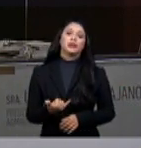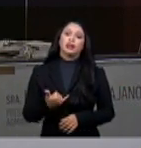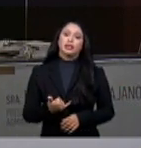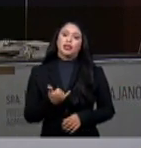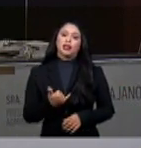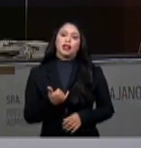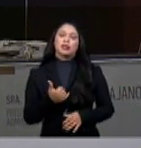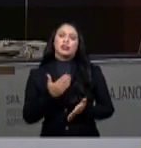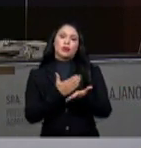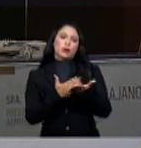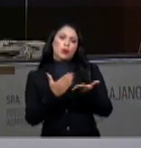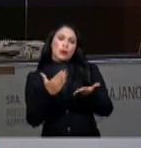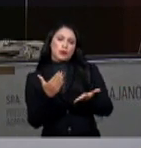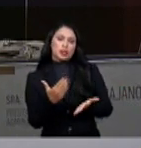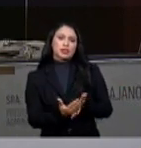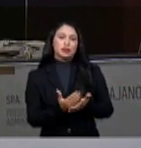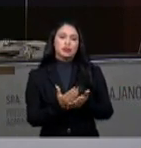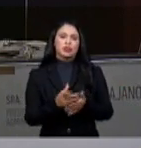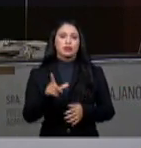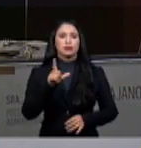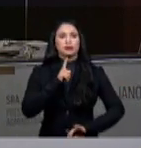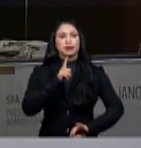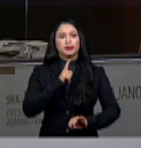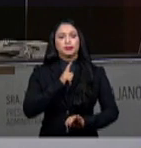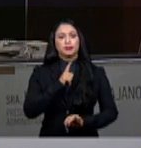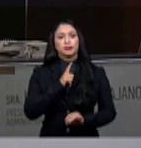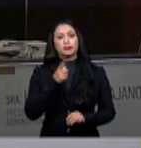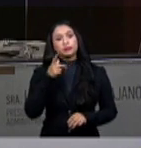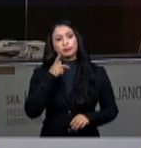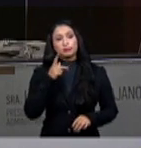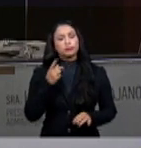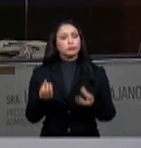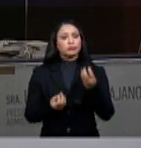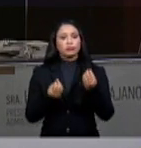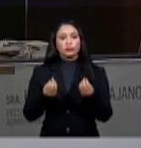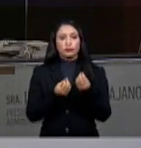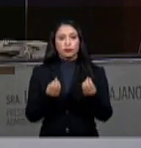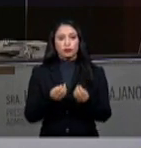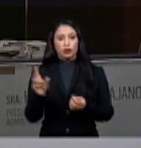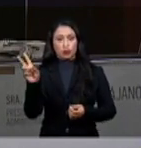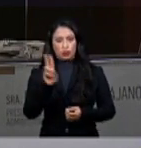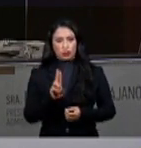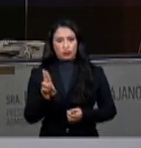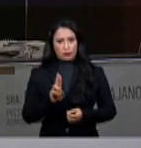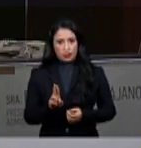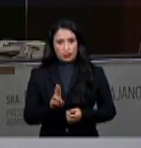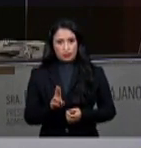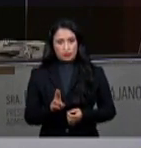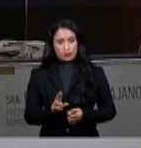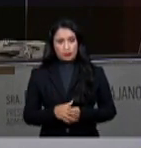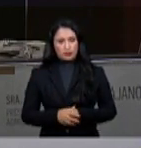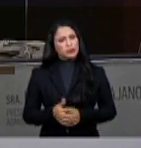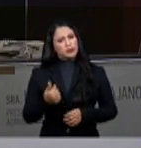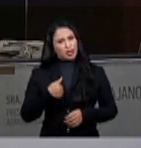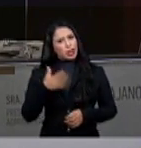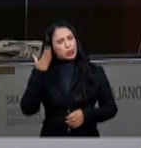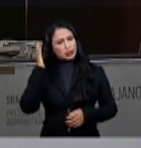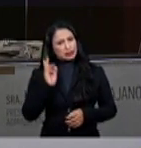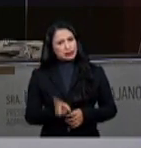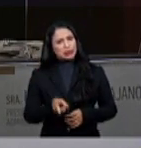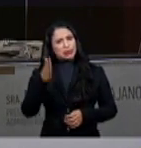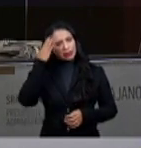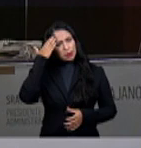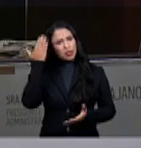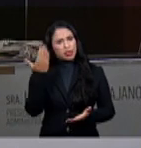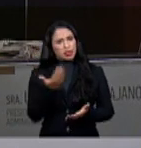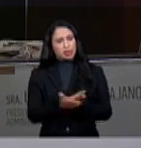elas estão começando a nascer e agora eu gostaria de dizer como é que a gente vai usar isso Eu sempre acreditei que a